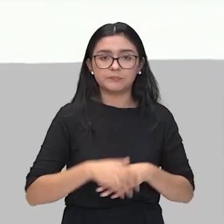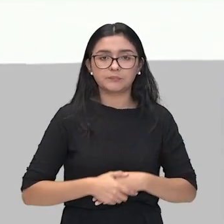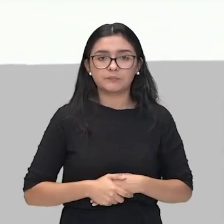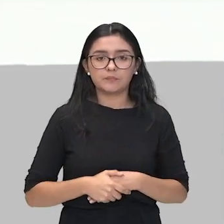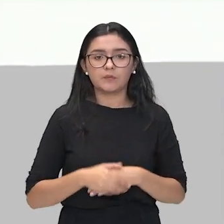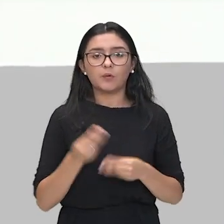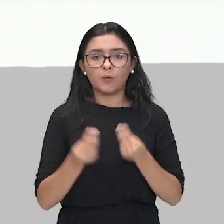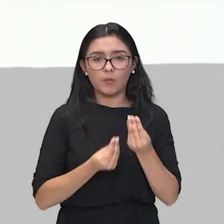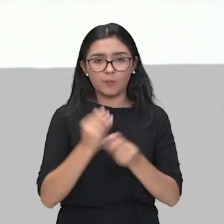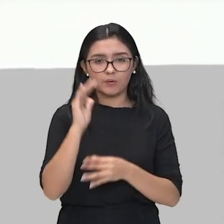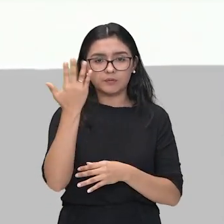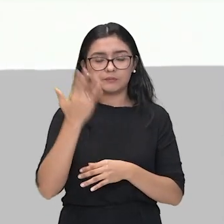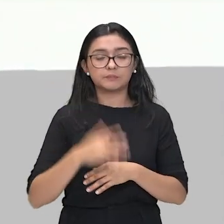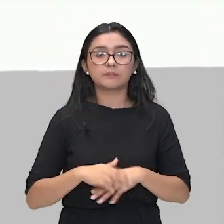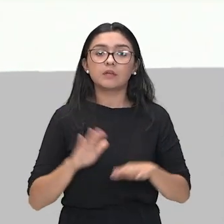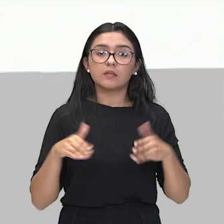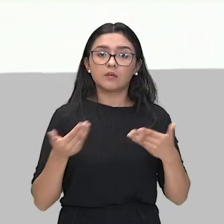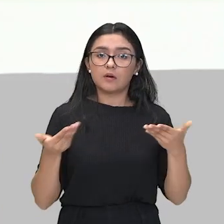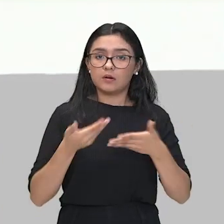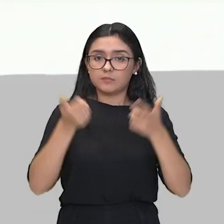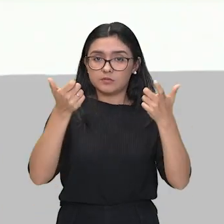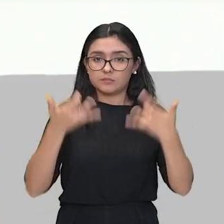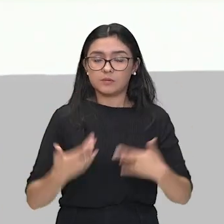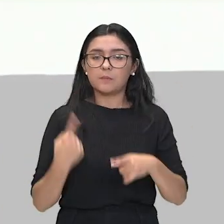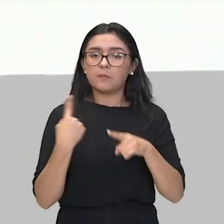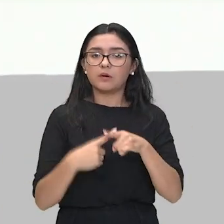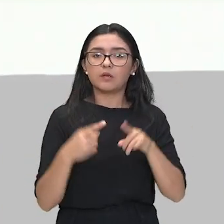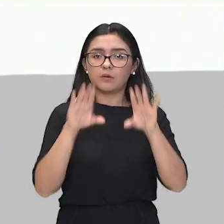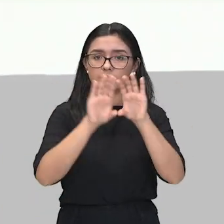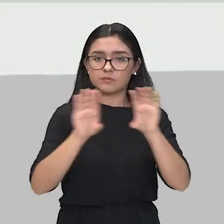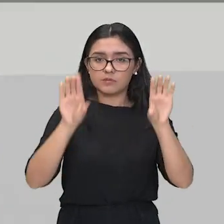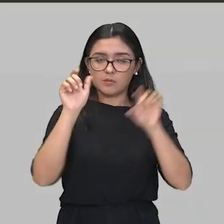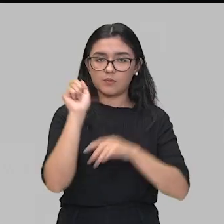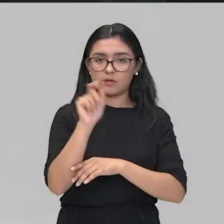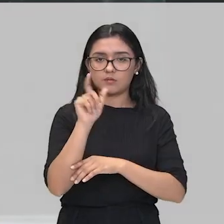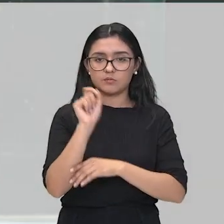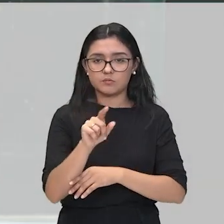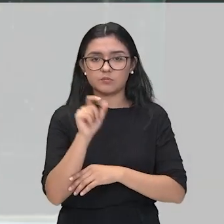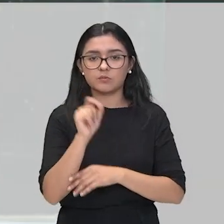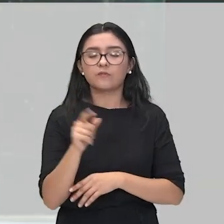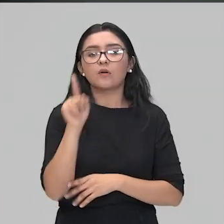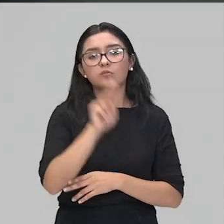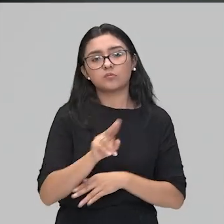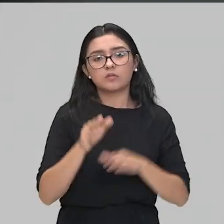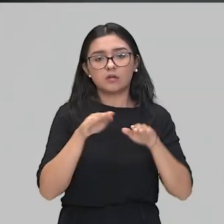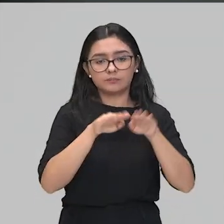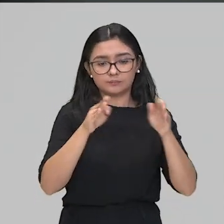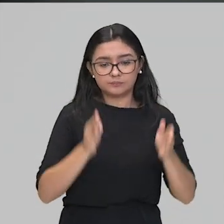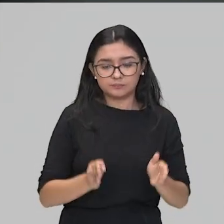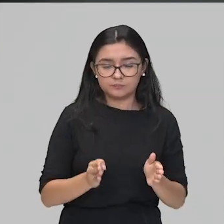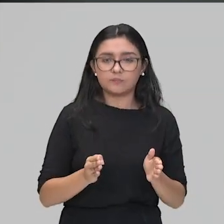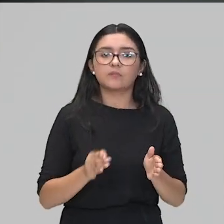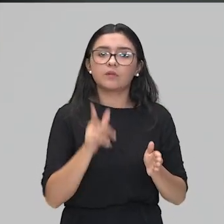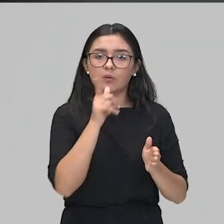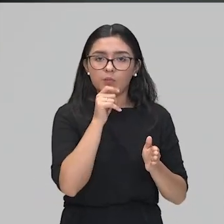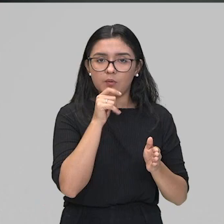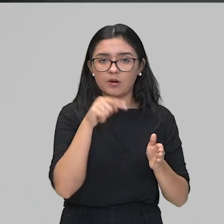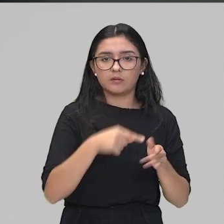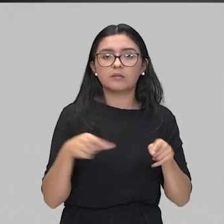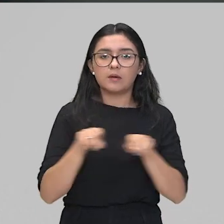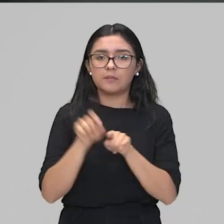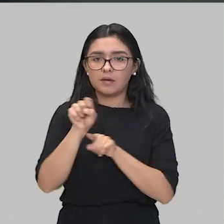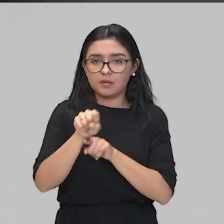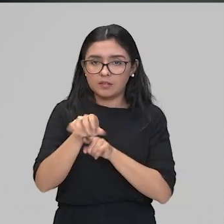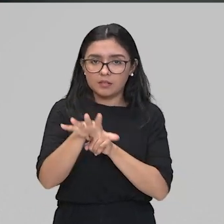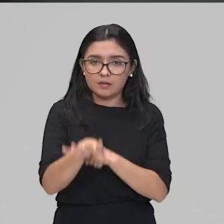E agora, para nós explicarmos por que o céu é azul, nós vamos utilizar o aquário e a lanterna. A lanterna vai fazer